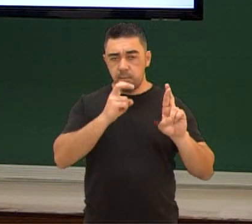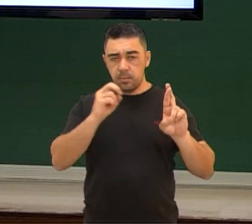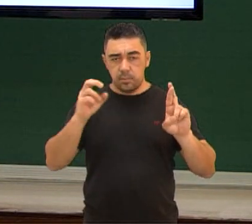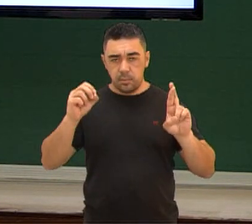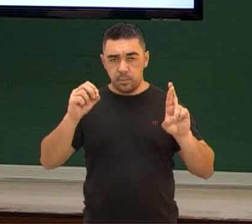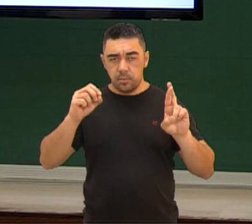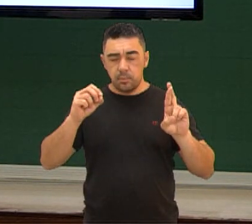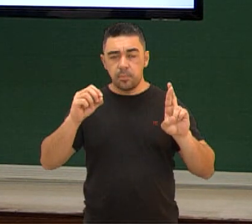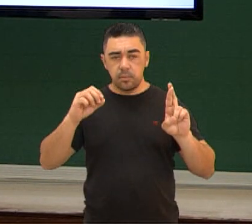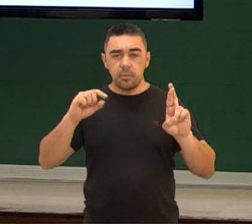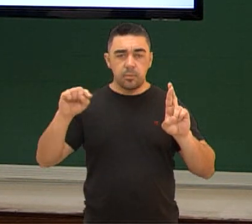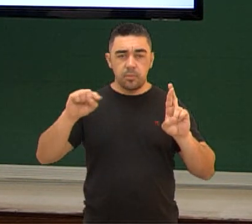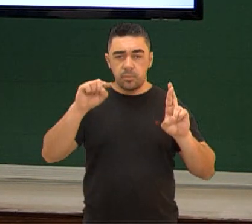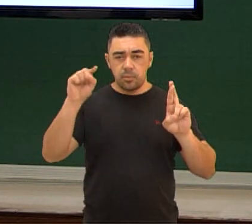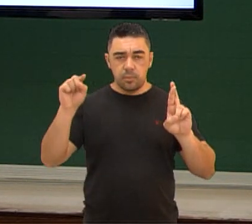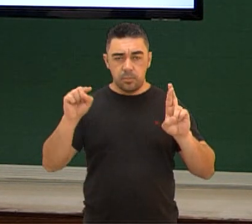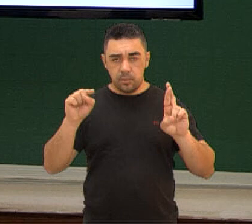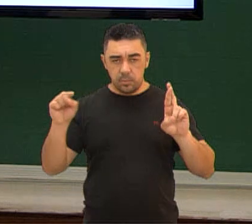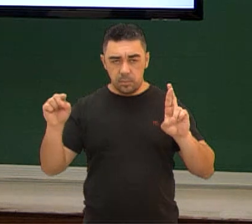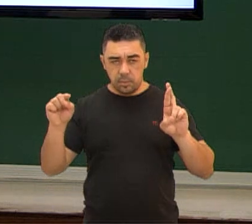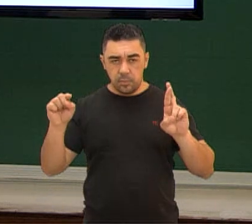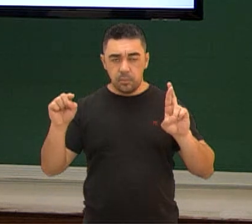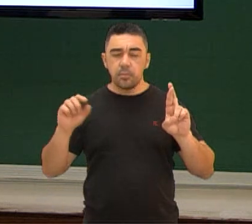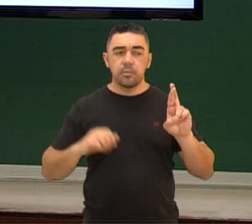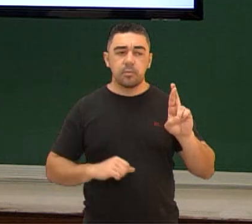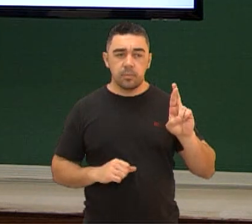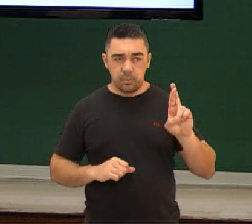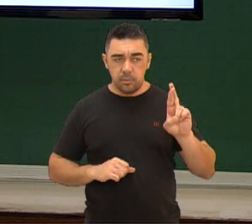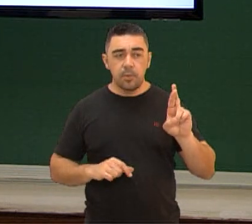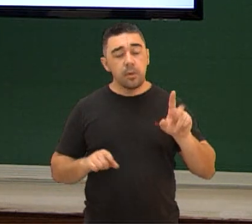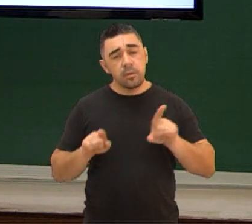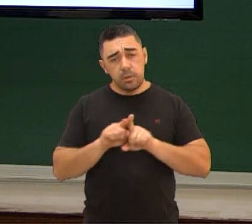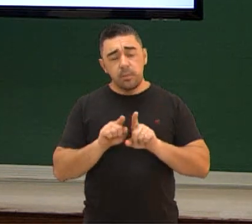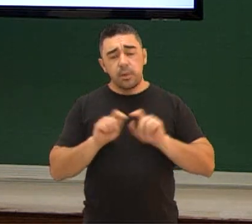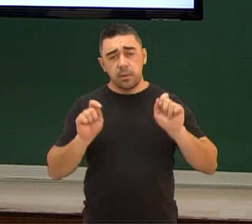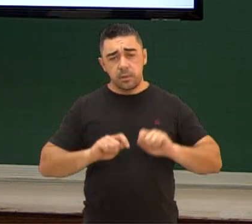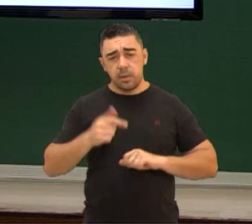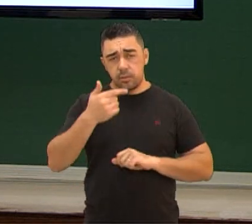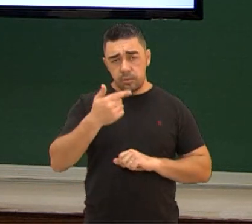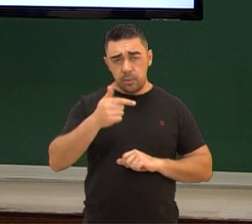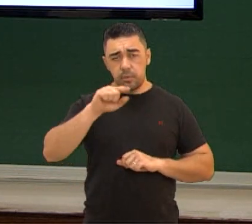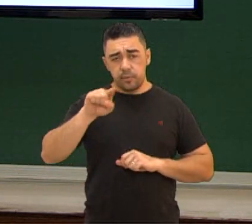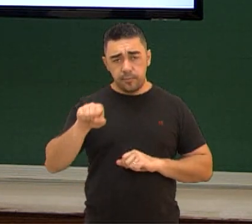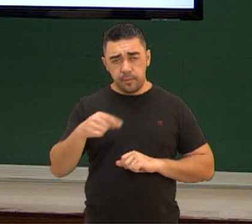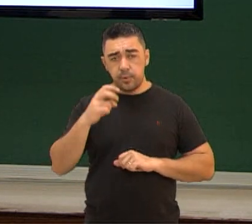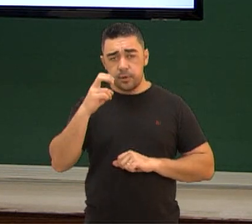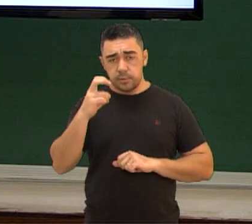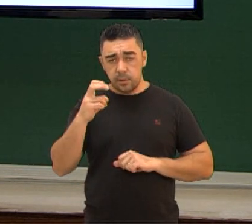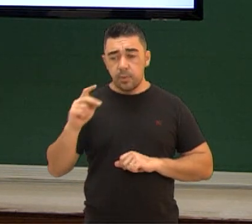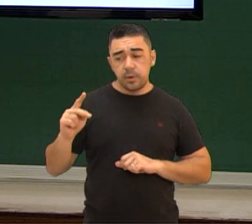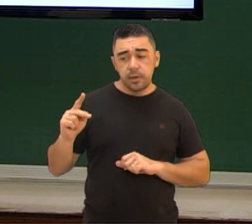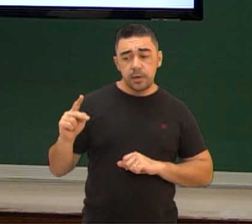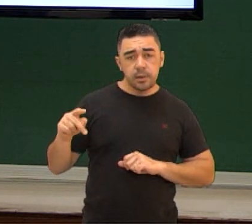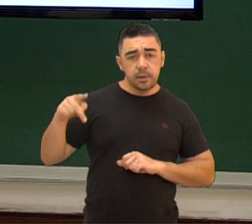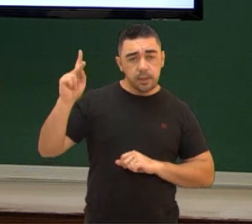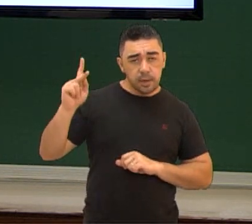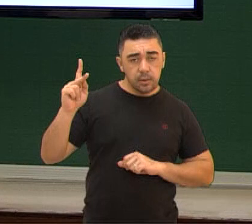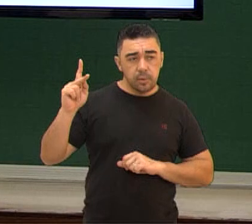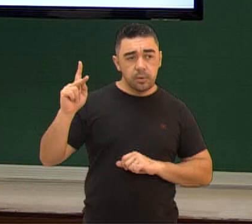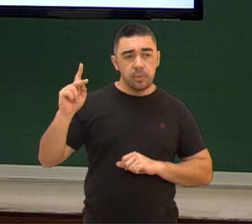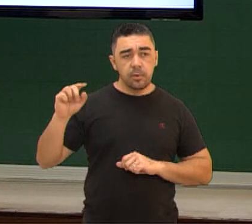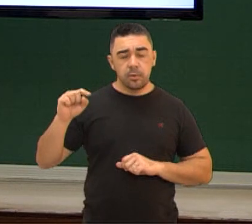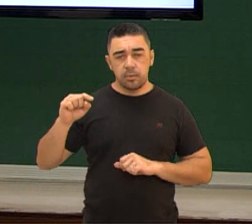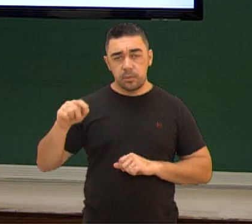ohms, dividindo. E tome cuidado que dá para também escrever em quilo-ohms. Cada 2.000 vale